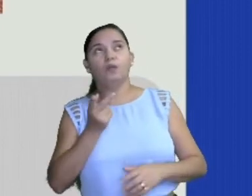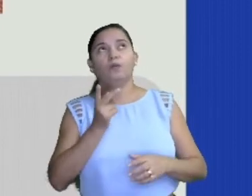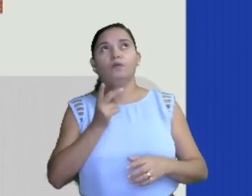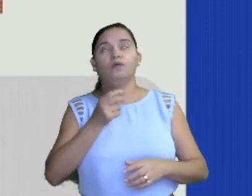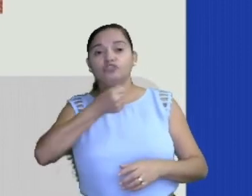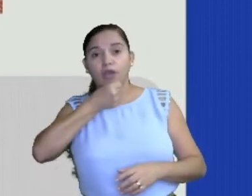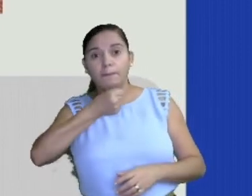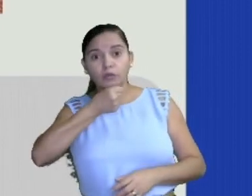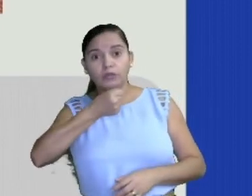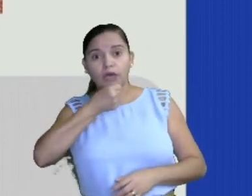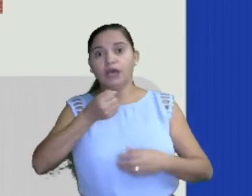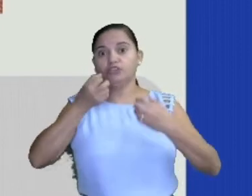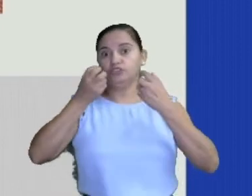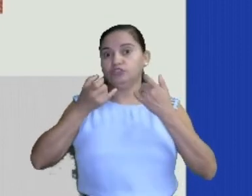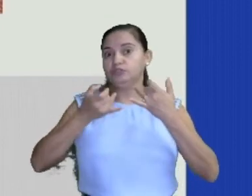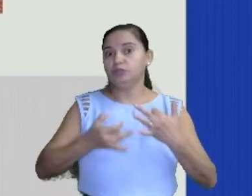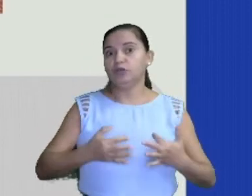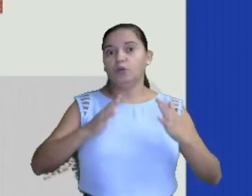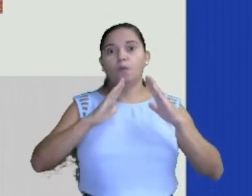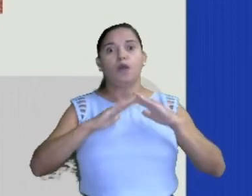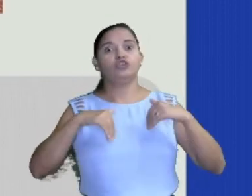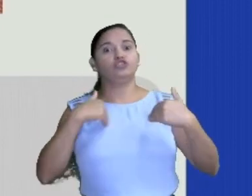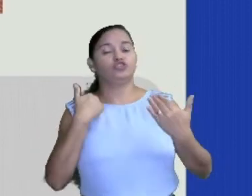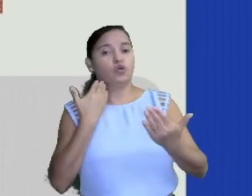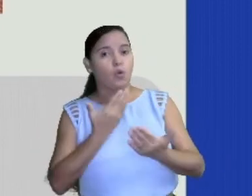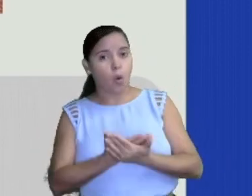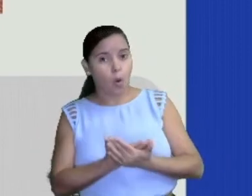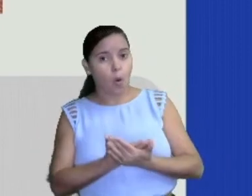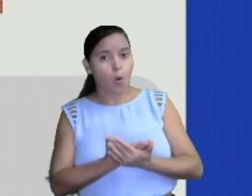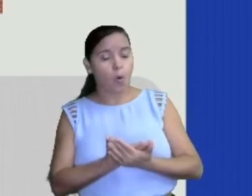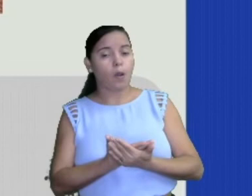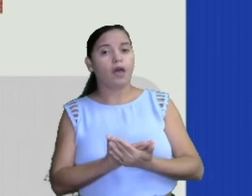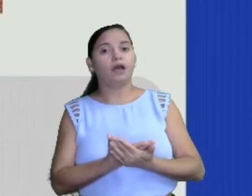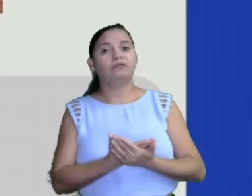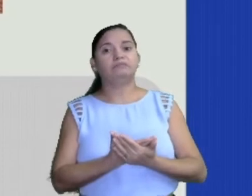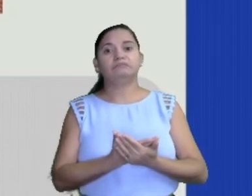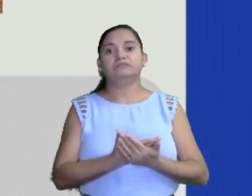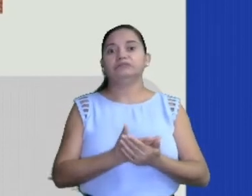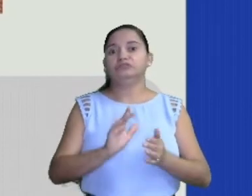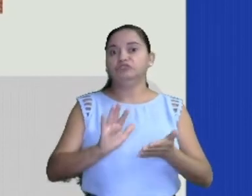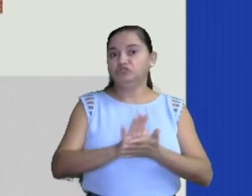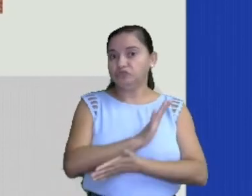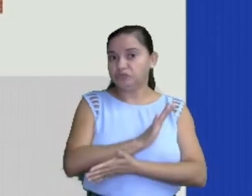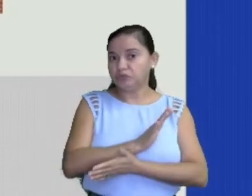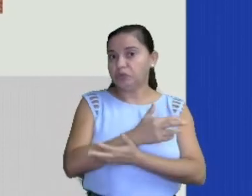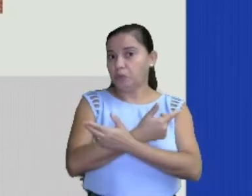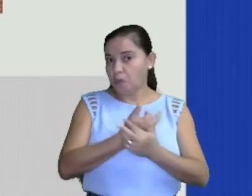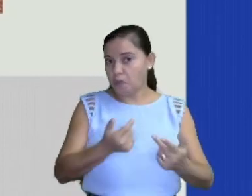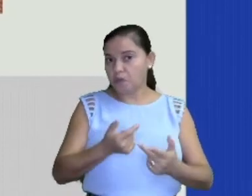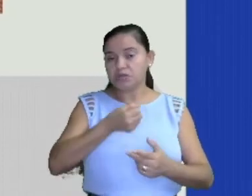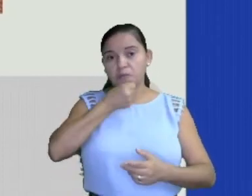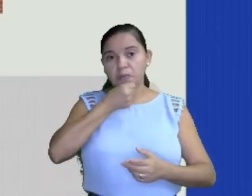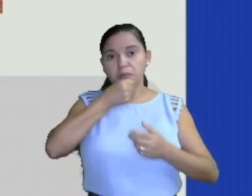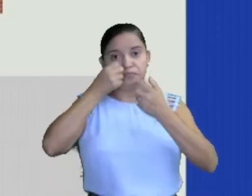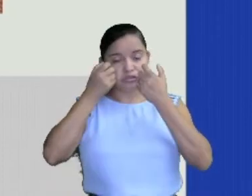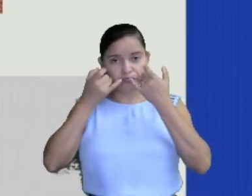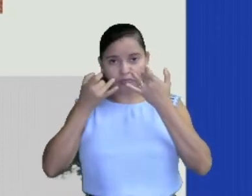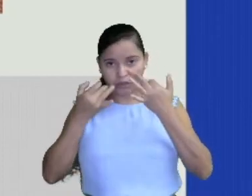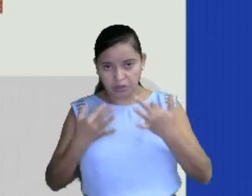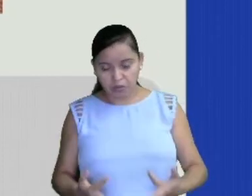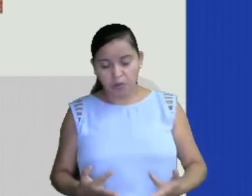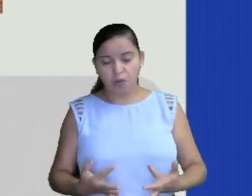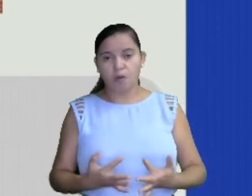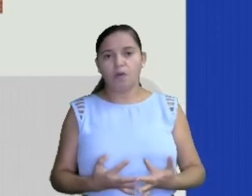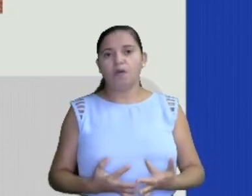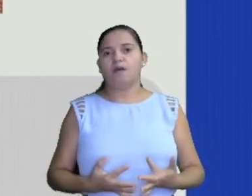um espaço público, que foi uma escola lá em Barretos, né? Não foi aqui na nossa cidade, graças a Deus. Mas se houver,